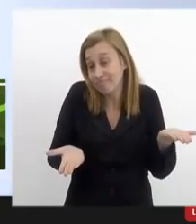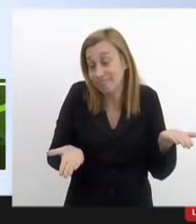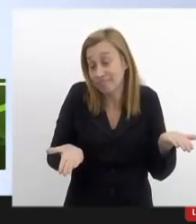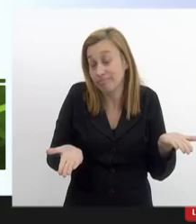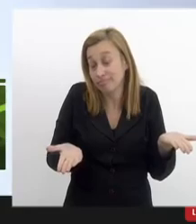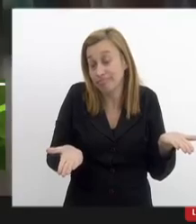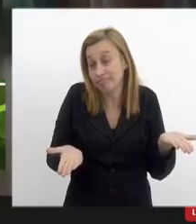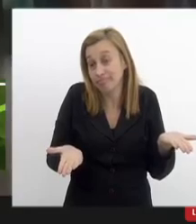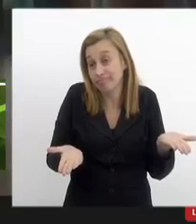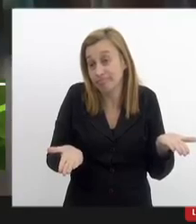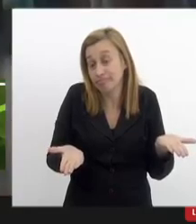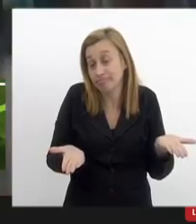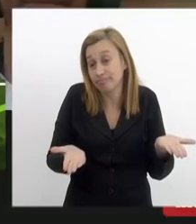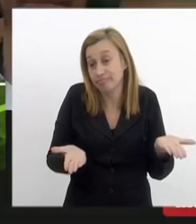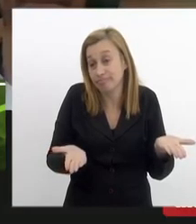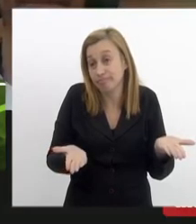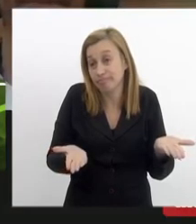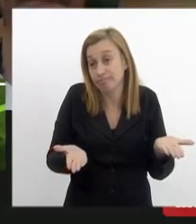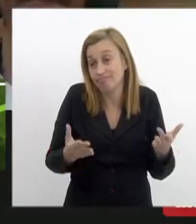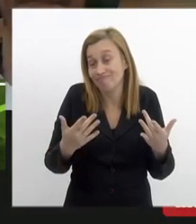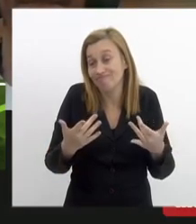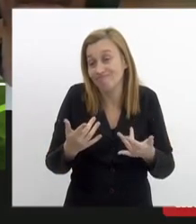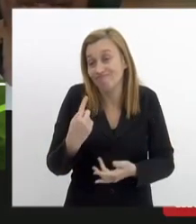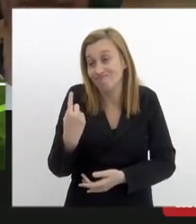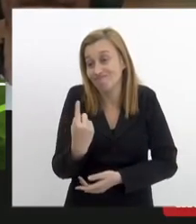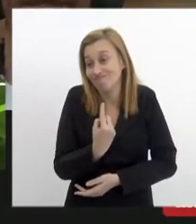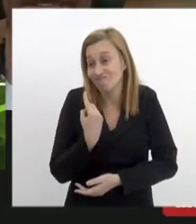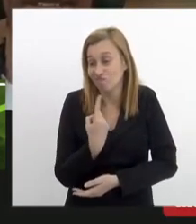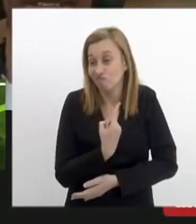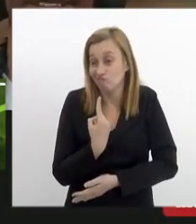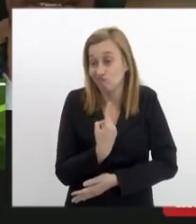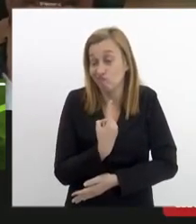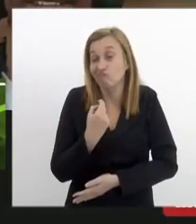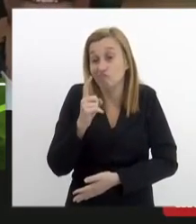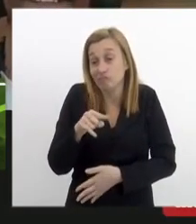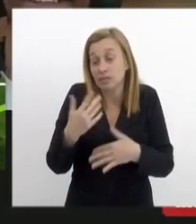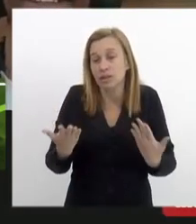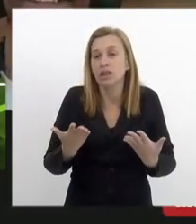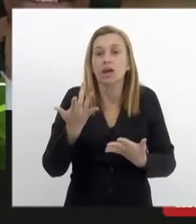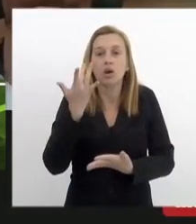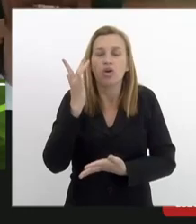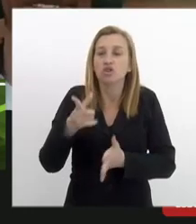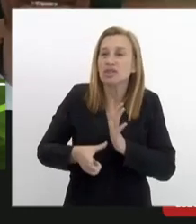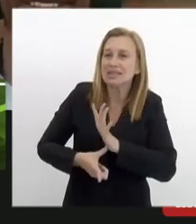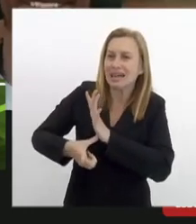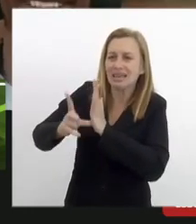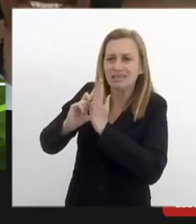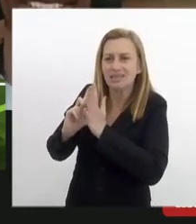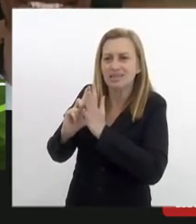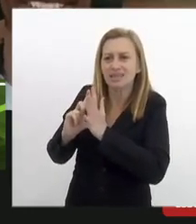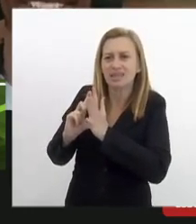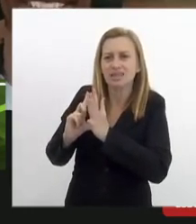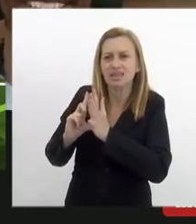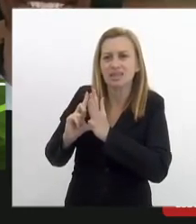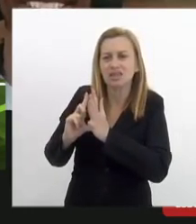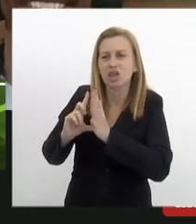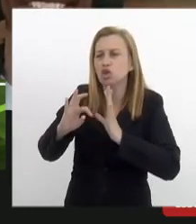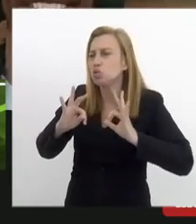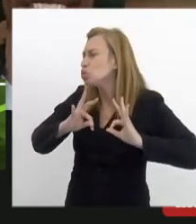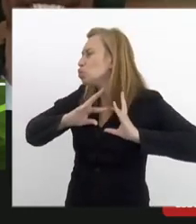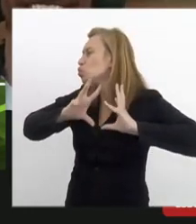gente não, muita solidão. Então, eu acho que antes de